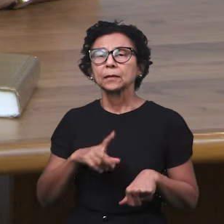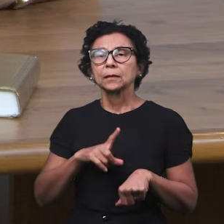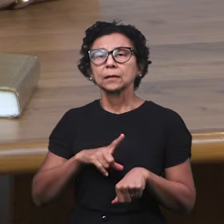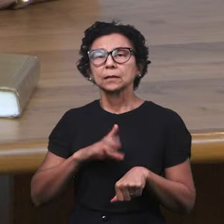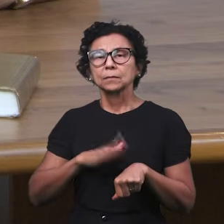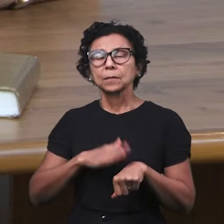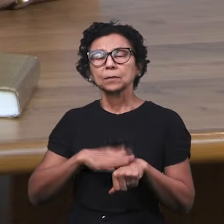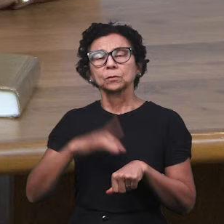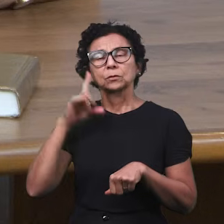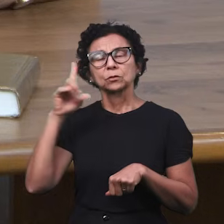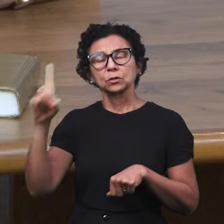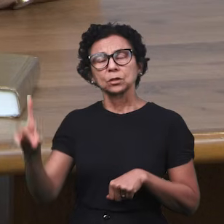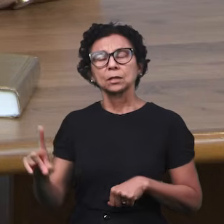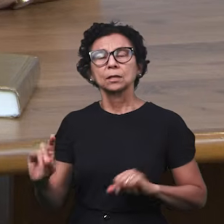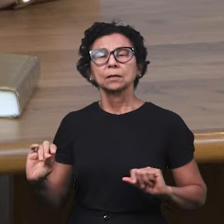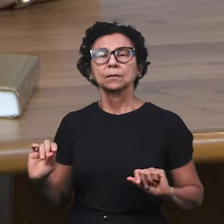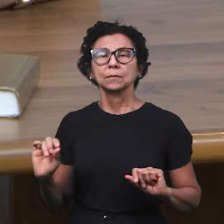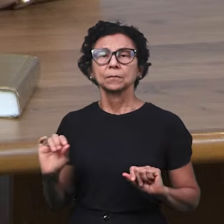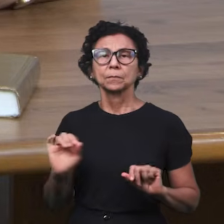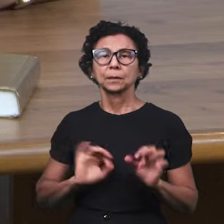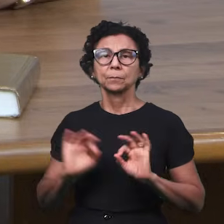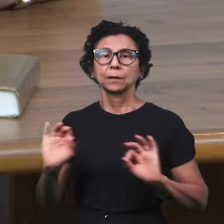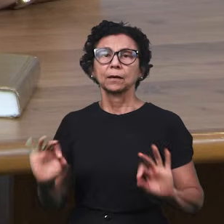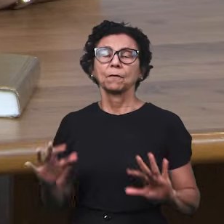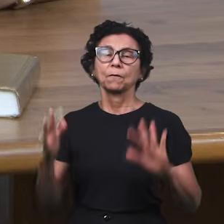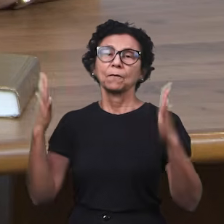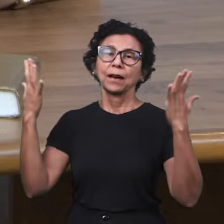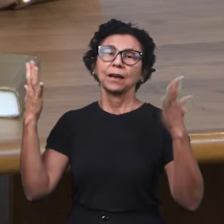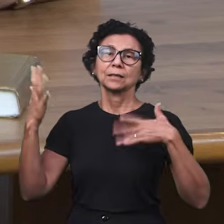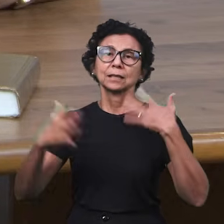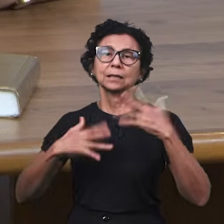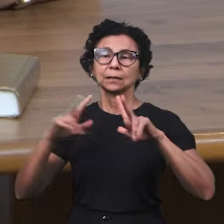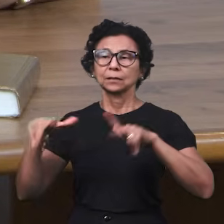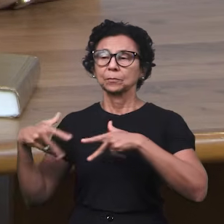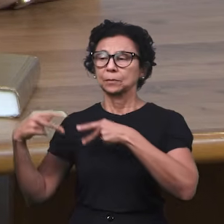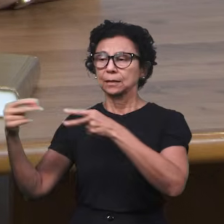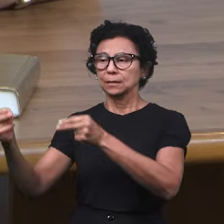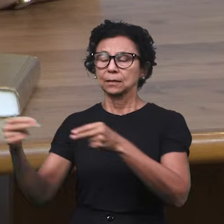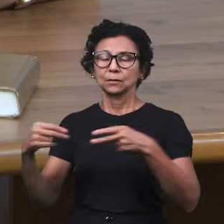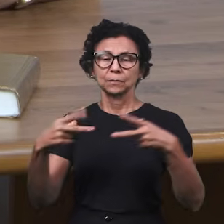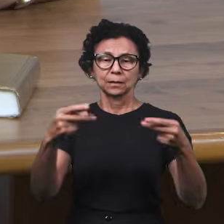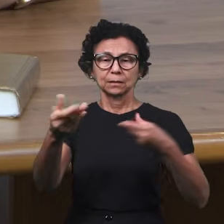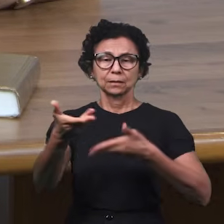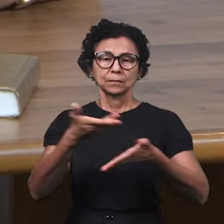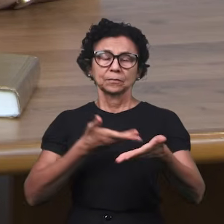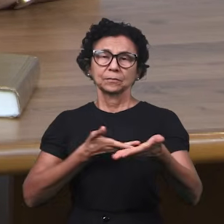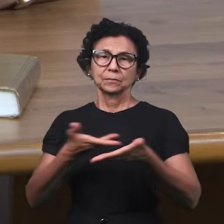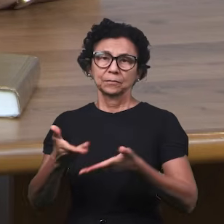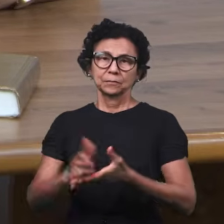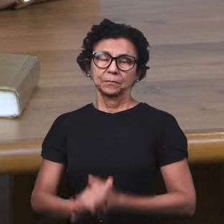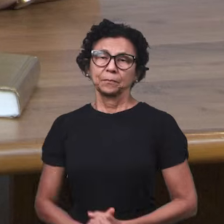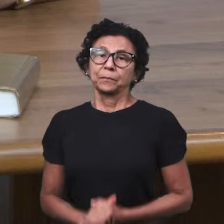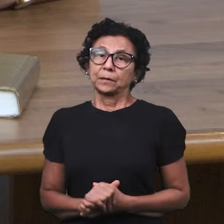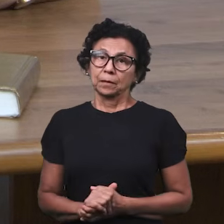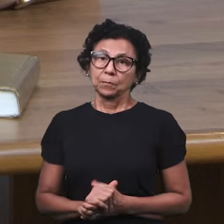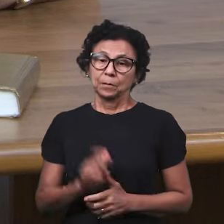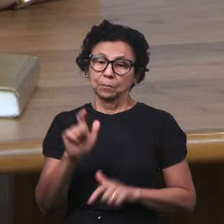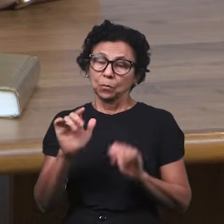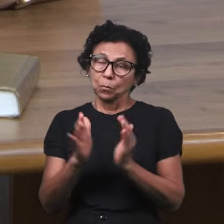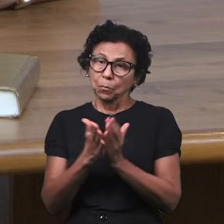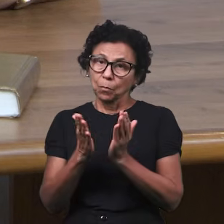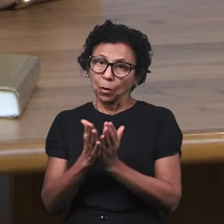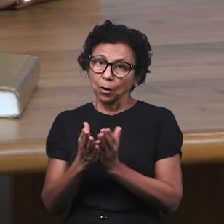e de alegria, e de mandarem presentes uns aos outros e dádivas aos pobres. E